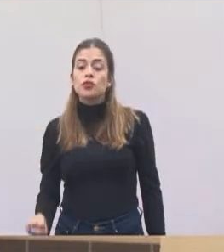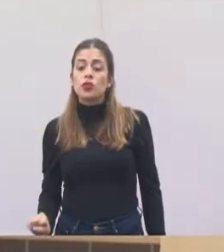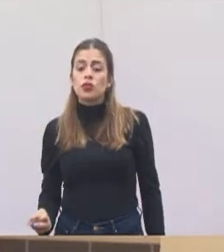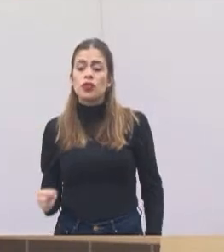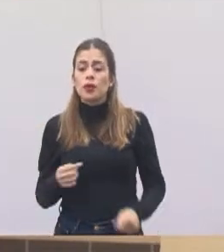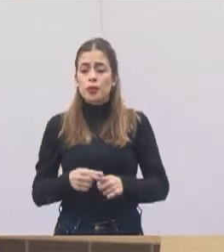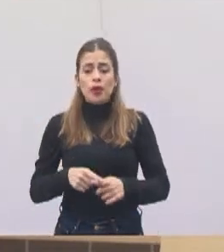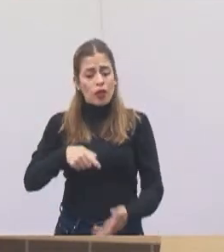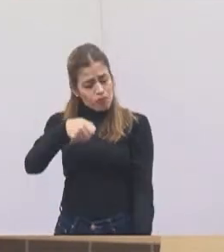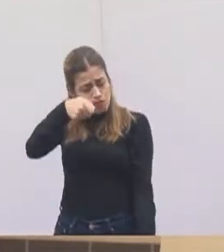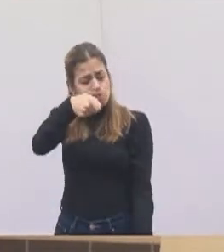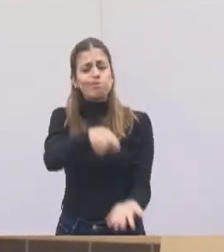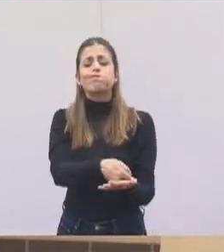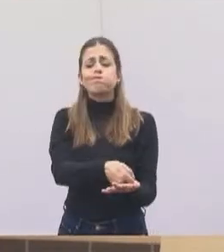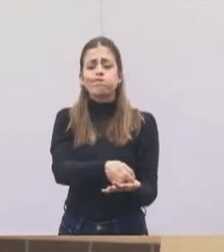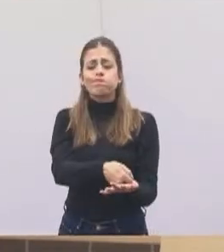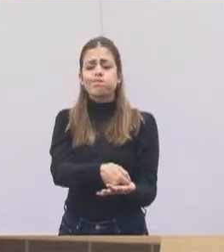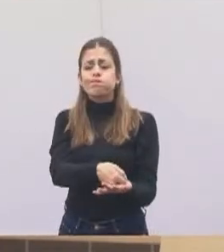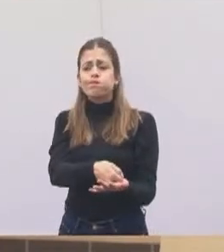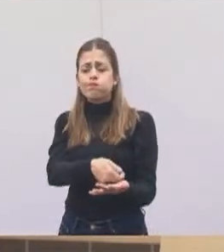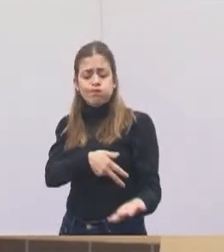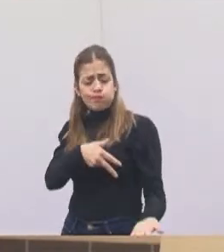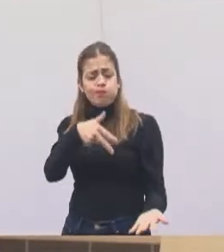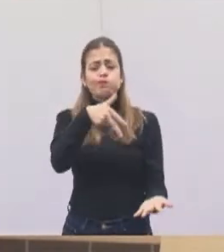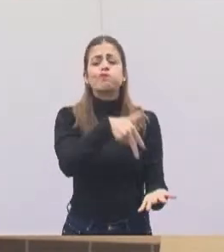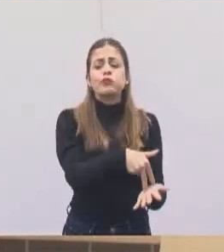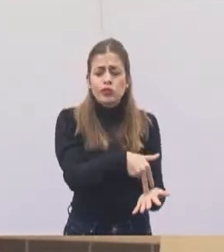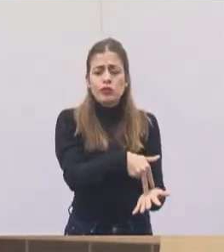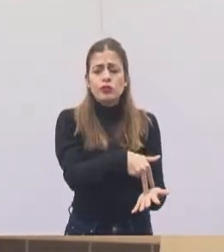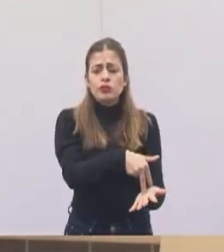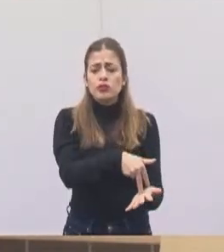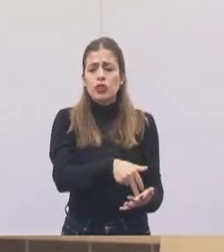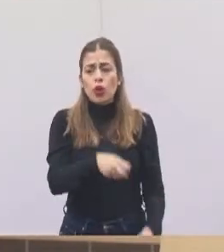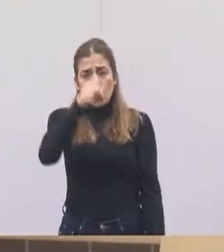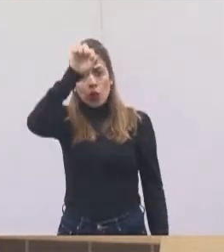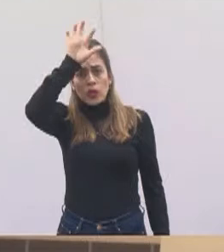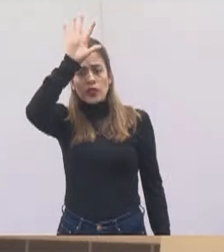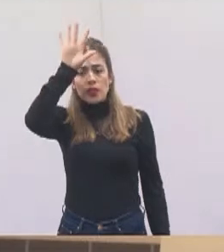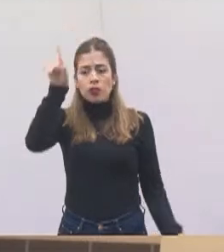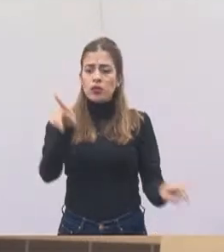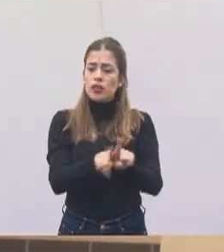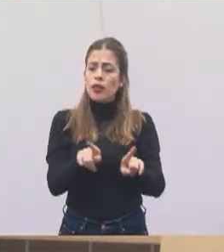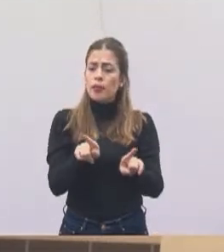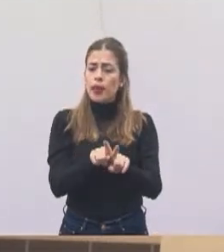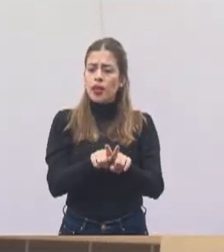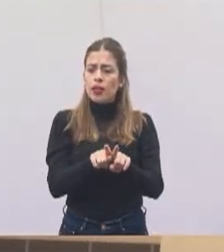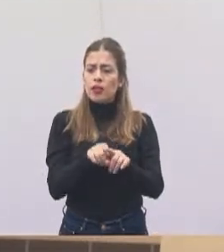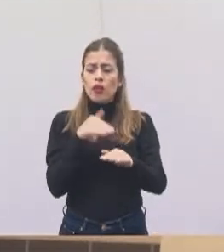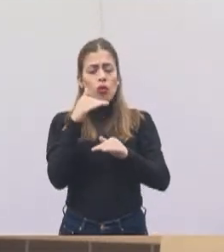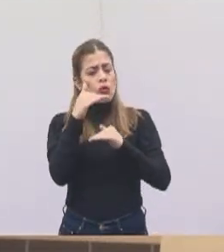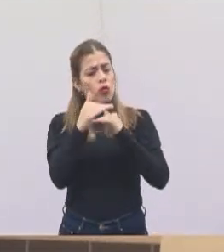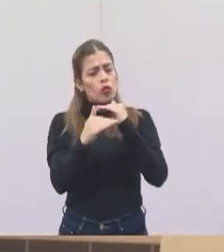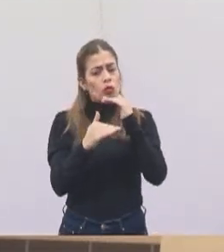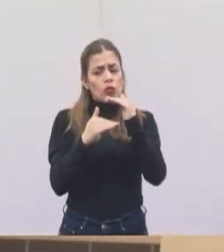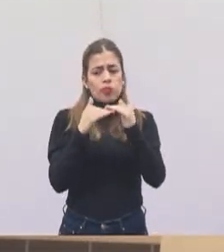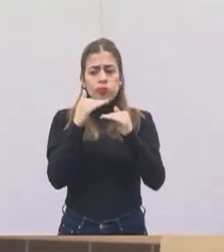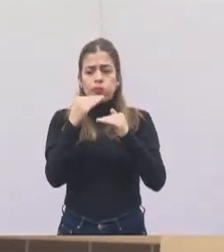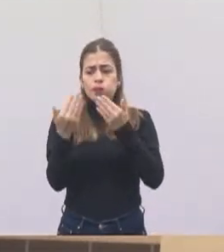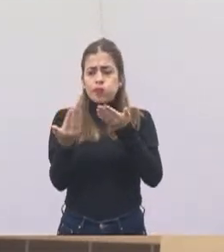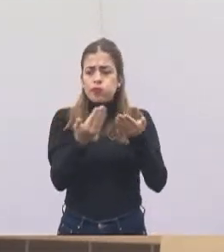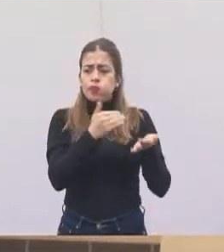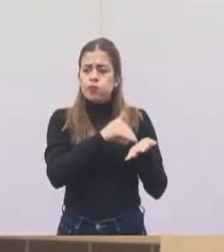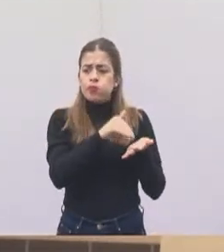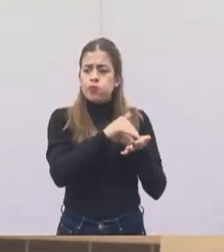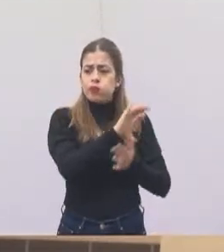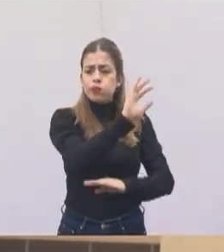porque ela é firme e ela põe. O Rodrigo também construiu com o executivo a questão da pasta do meio